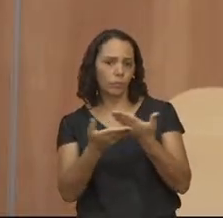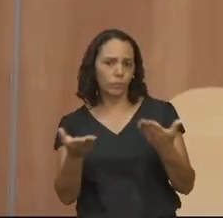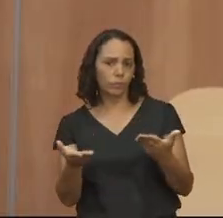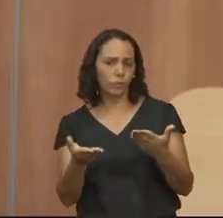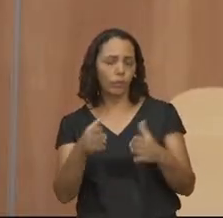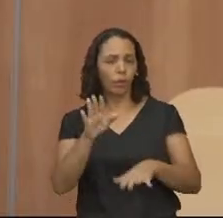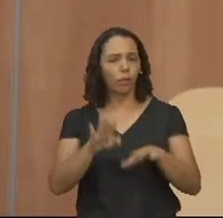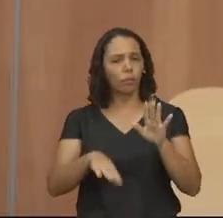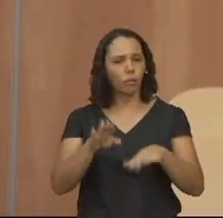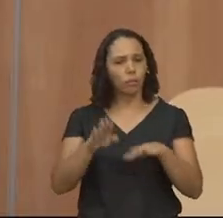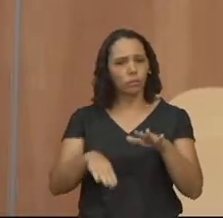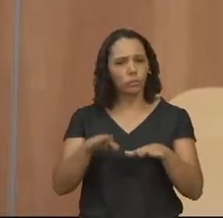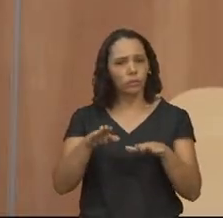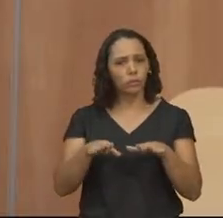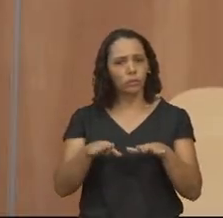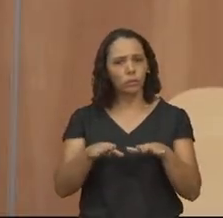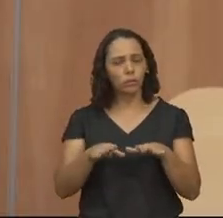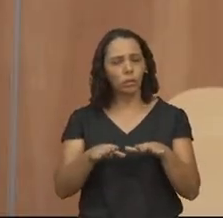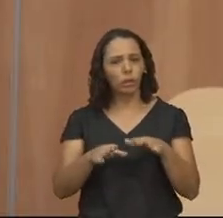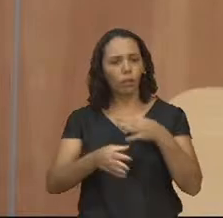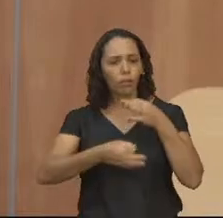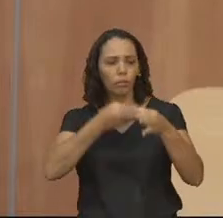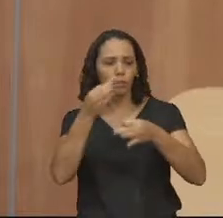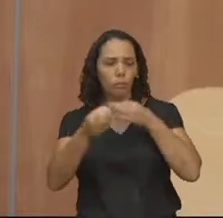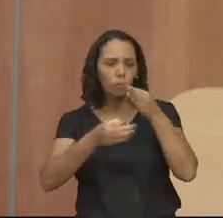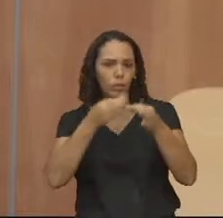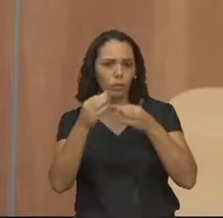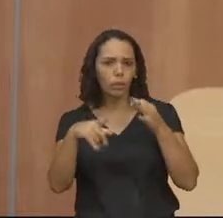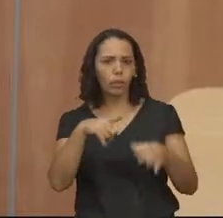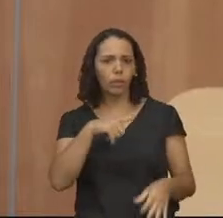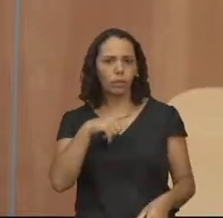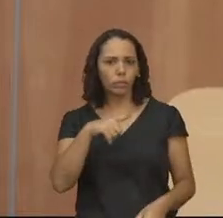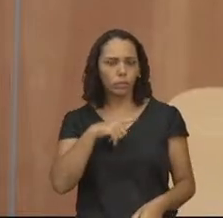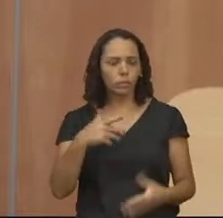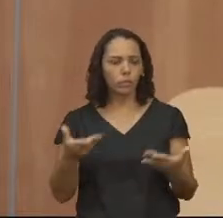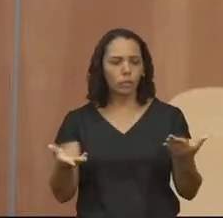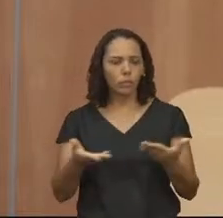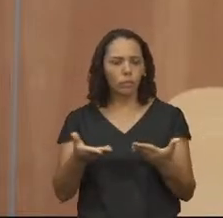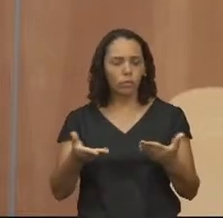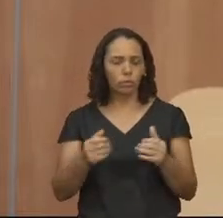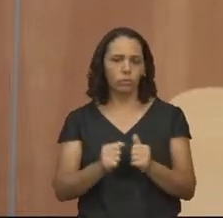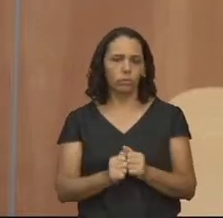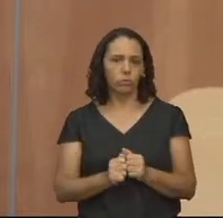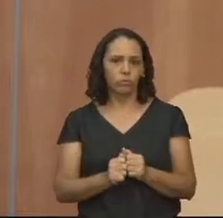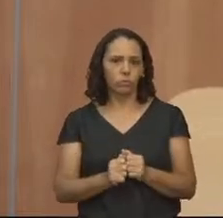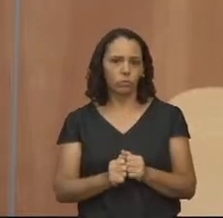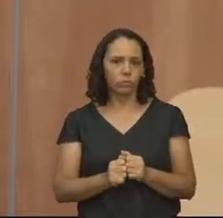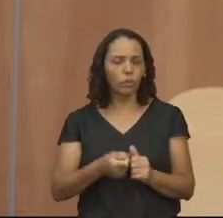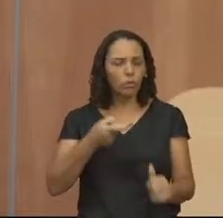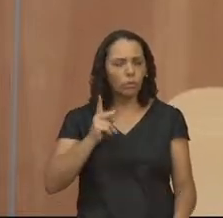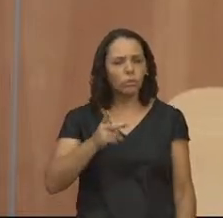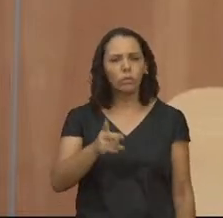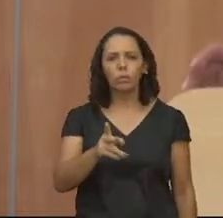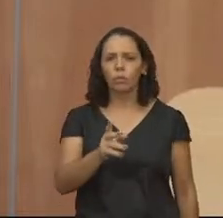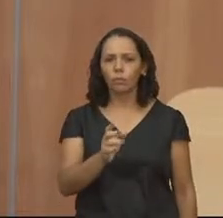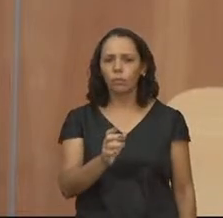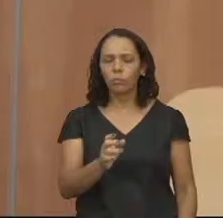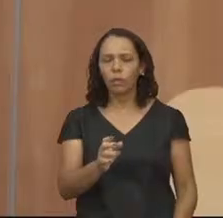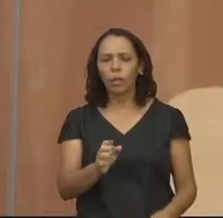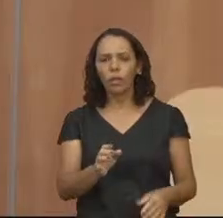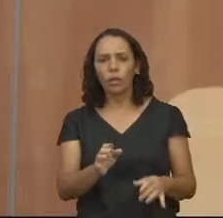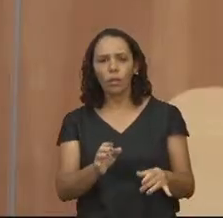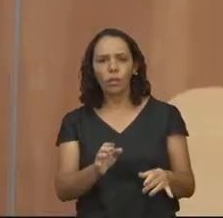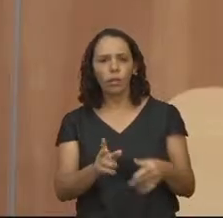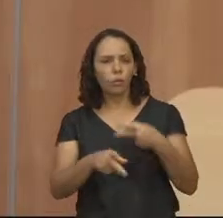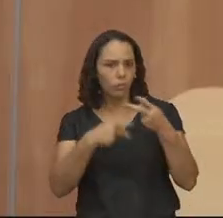vezes, né, esse comentário que existe hoje, e eu sempre falei aqui nessa casa que a gente tem que olhar